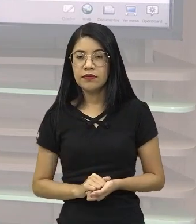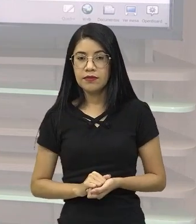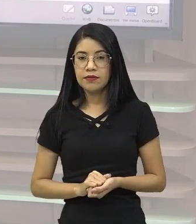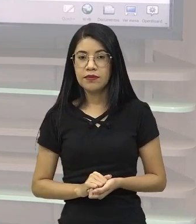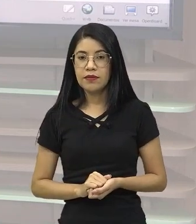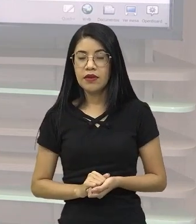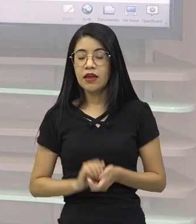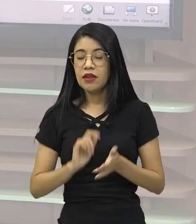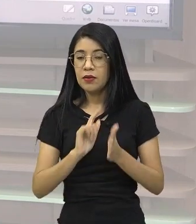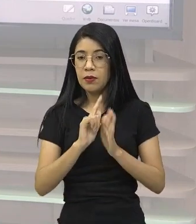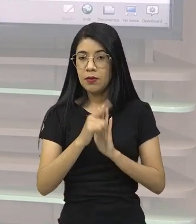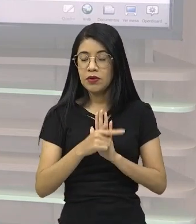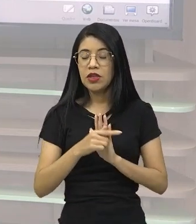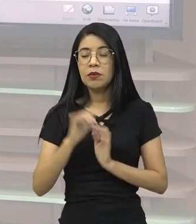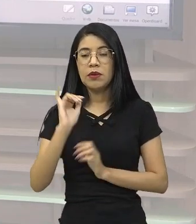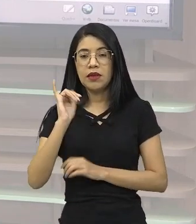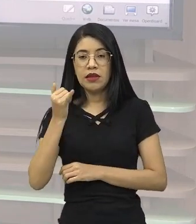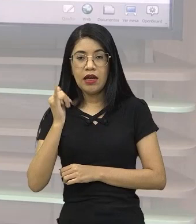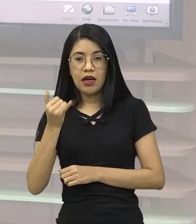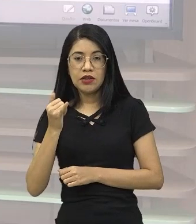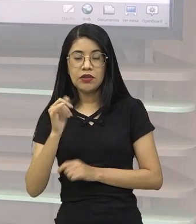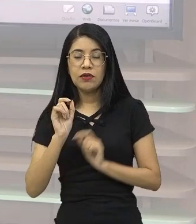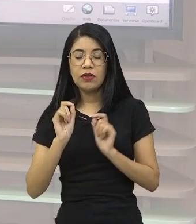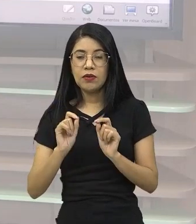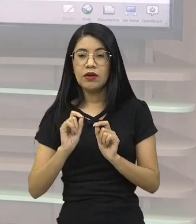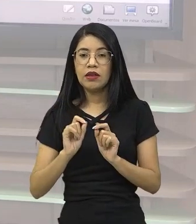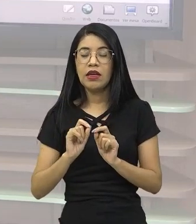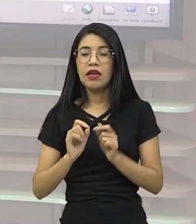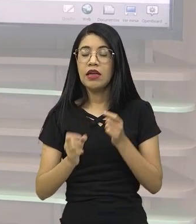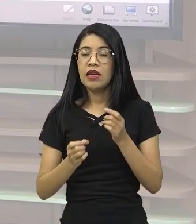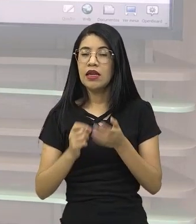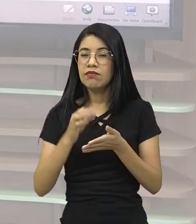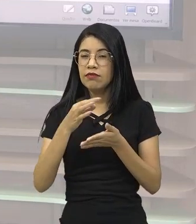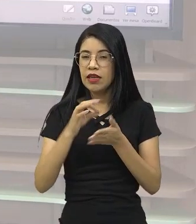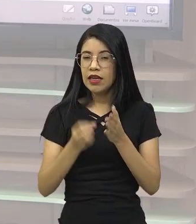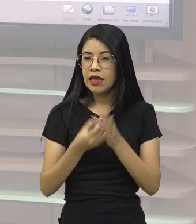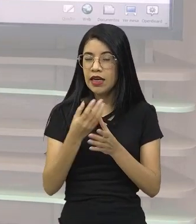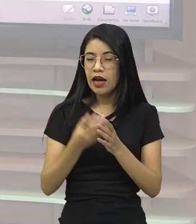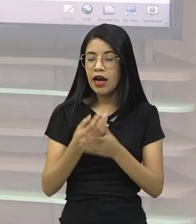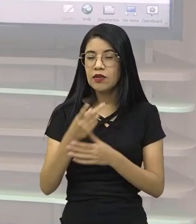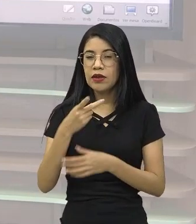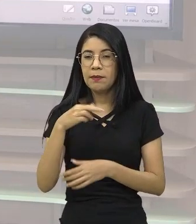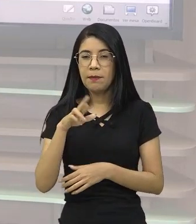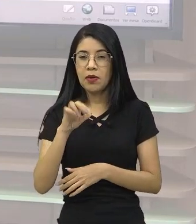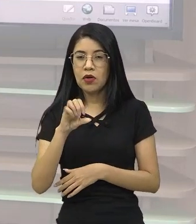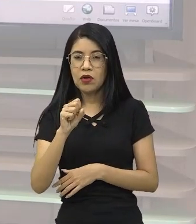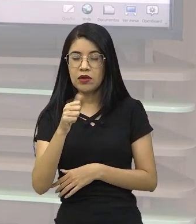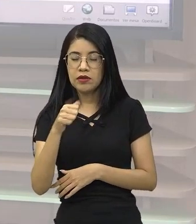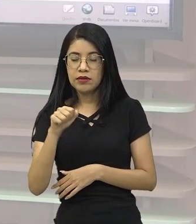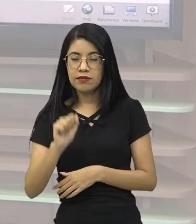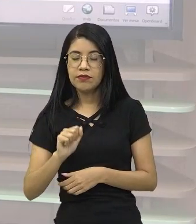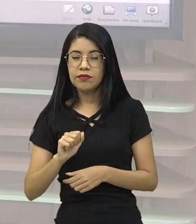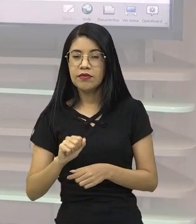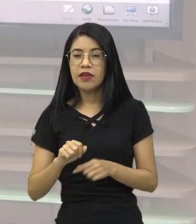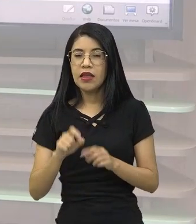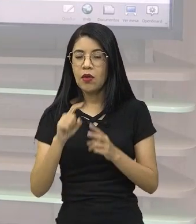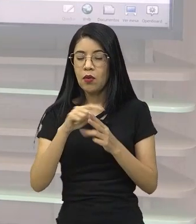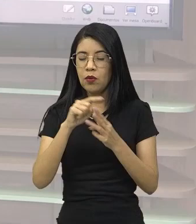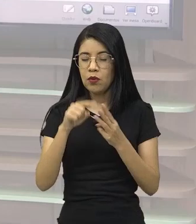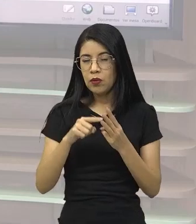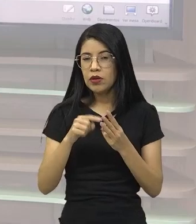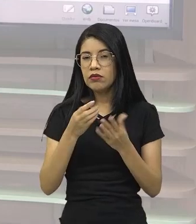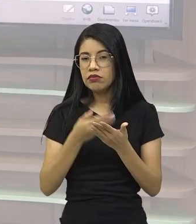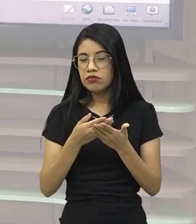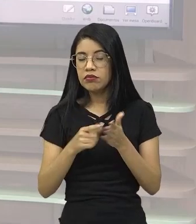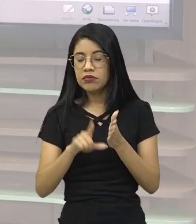o gênero textual narrativo, ele geralmente é escrito em prosa. A fábula é exemplo disso, o miniconto, o microconto e o